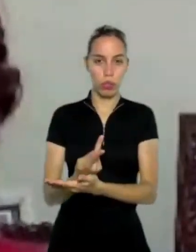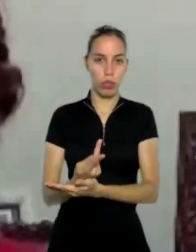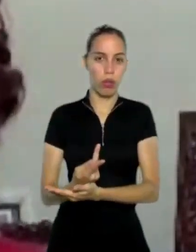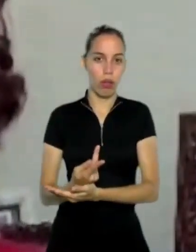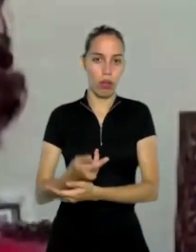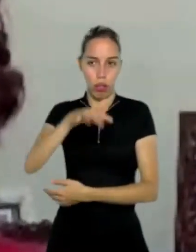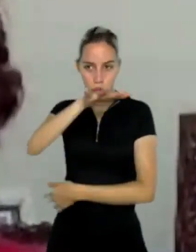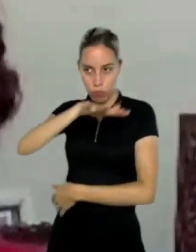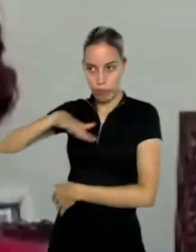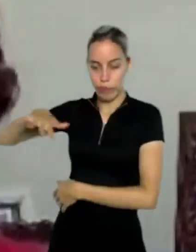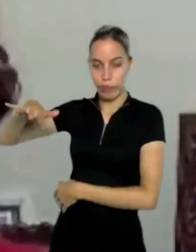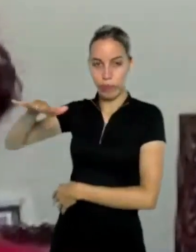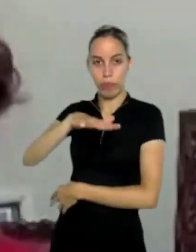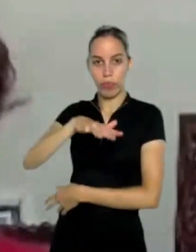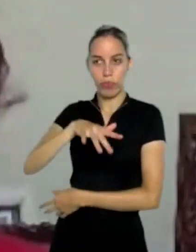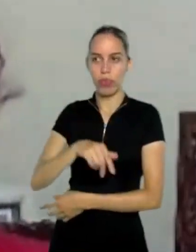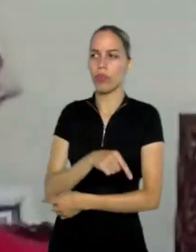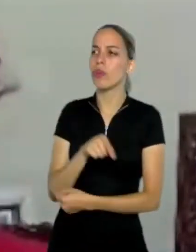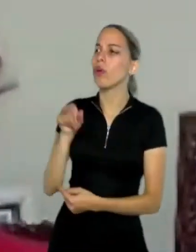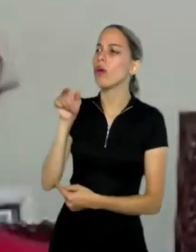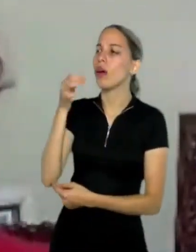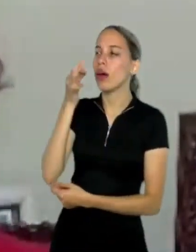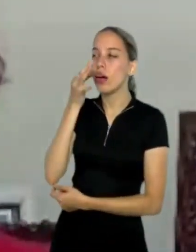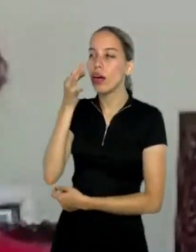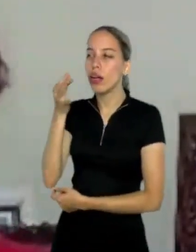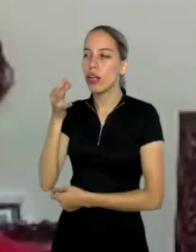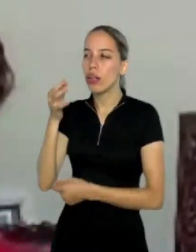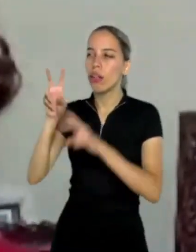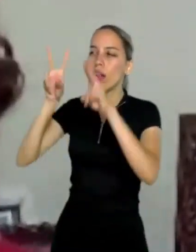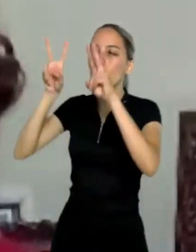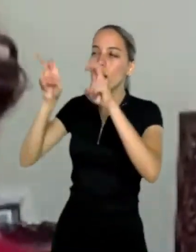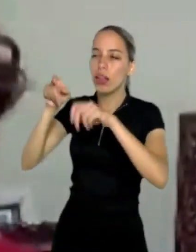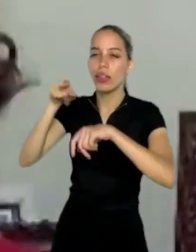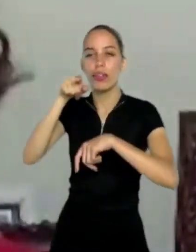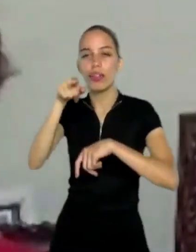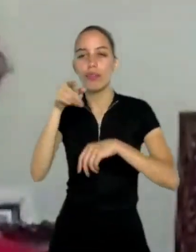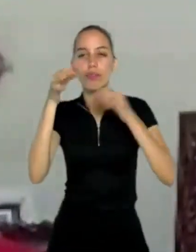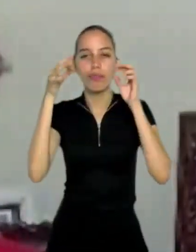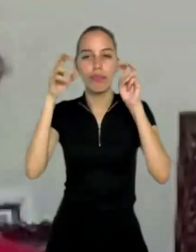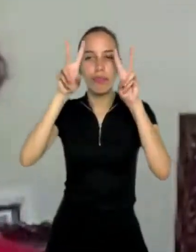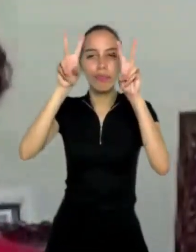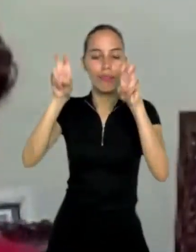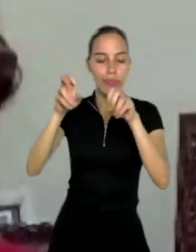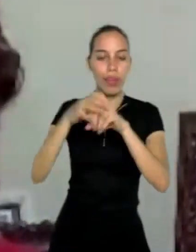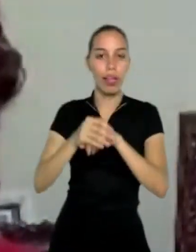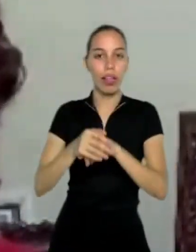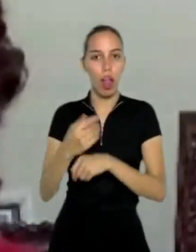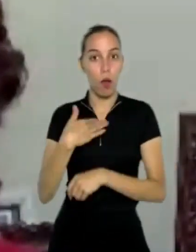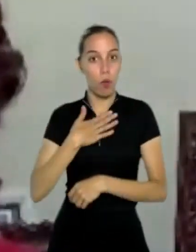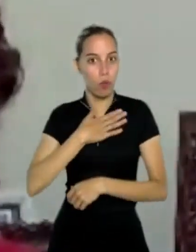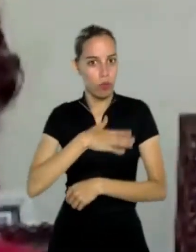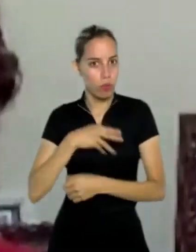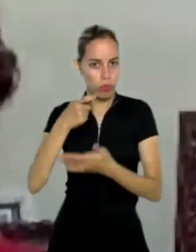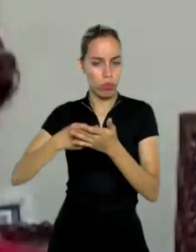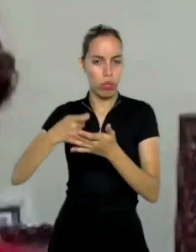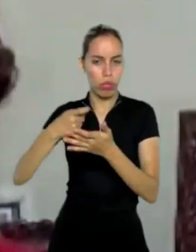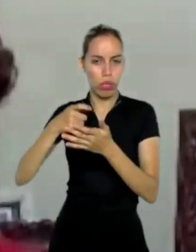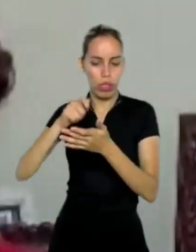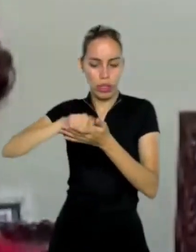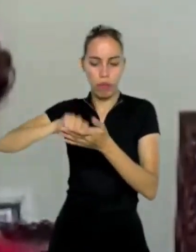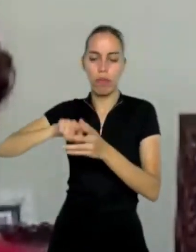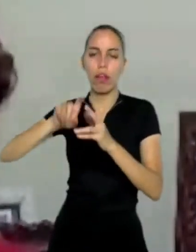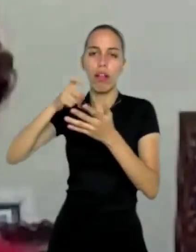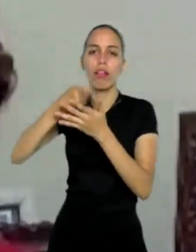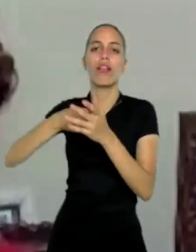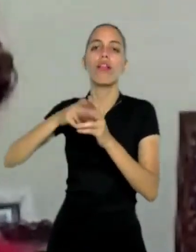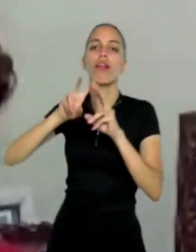servia de tema, né? Agora, assim, o que eu gostava mesmo de escrever era sobre política, né? Eu gostava muito de